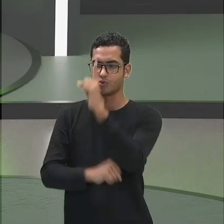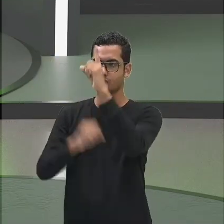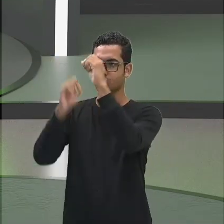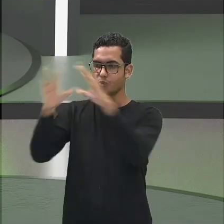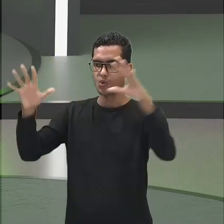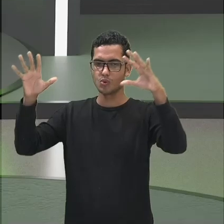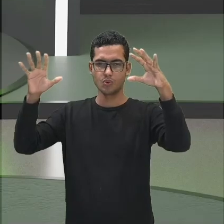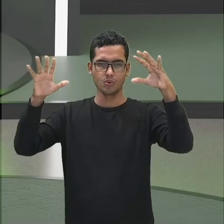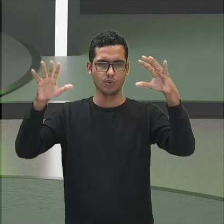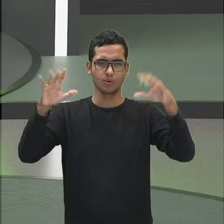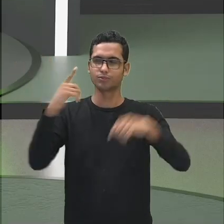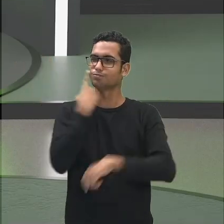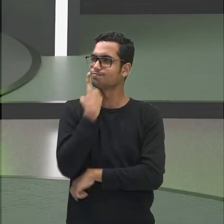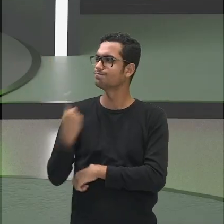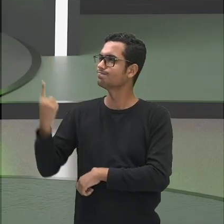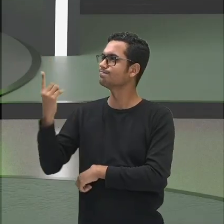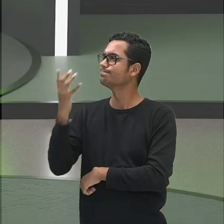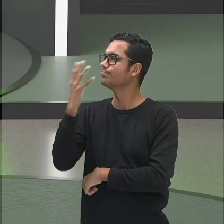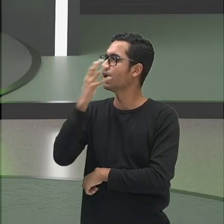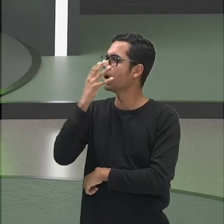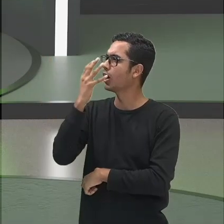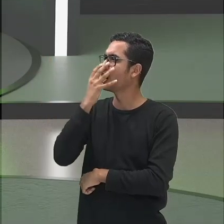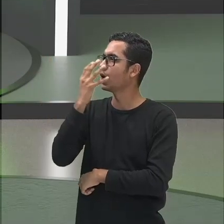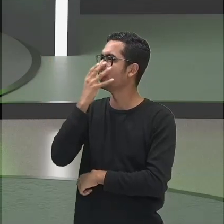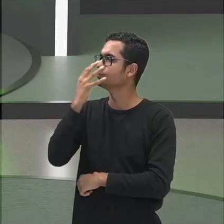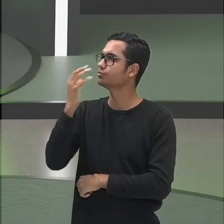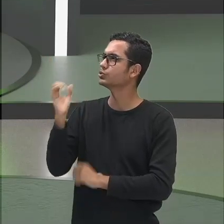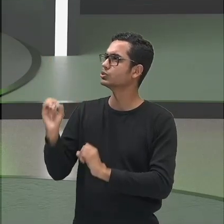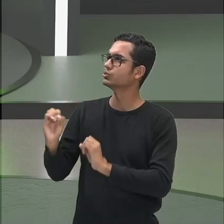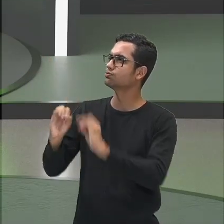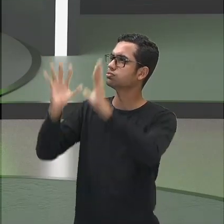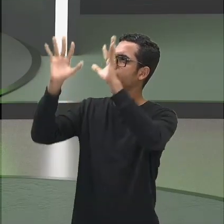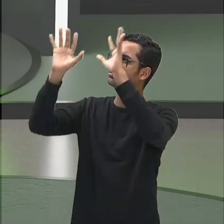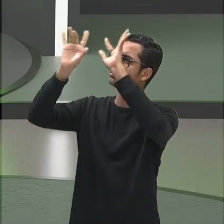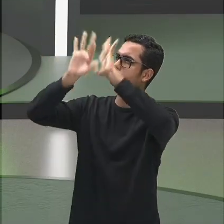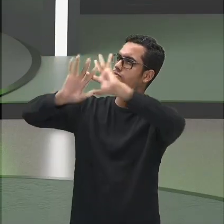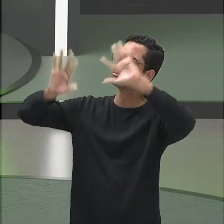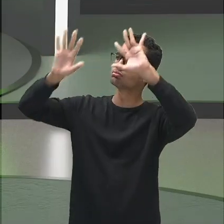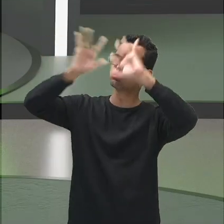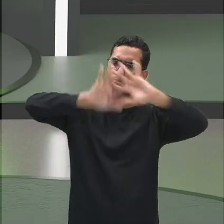esse espetáculo? Esse espetáculo ele é utilizado